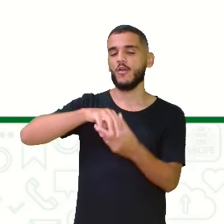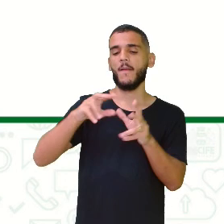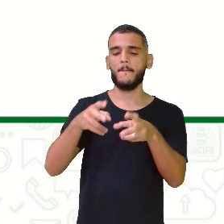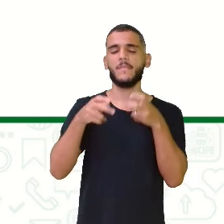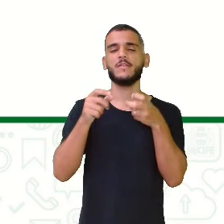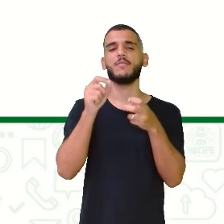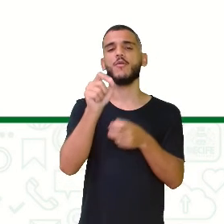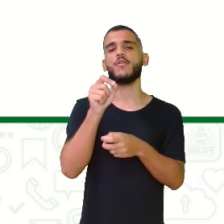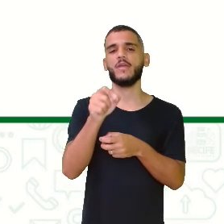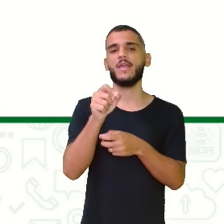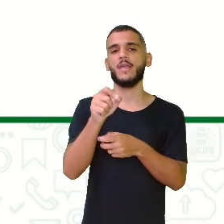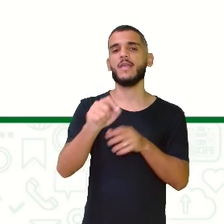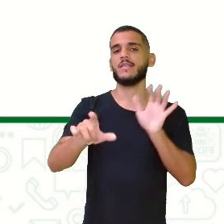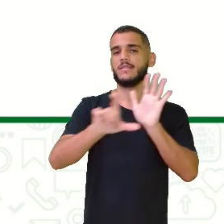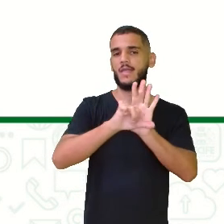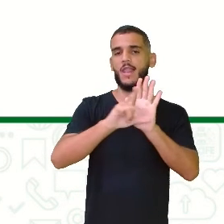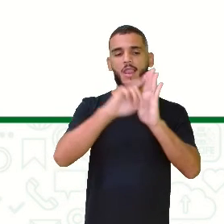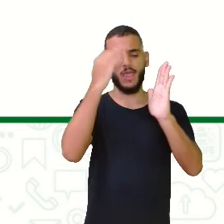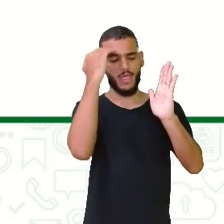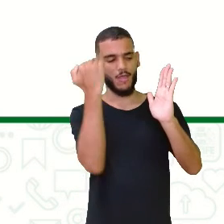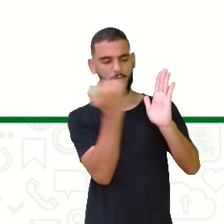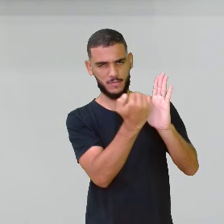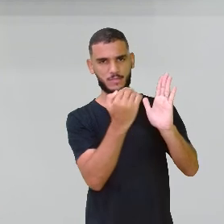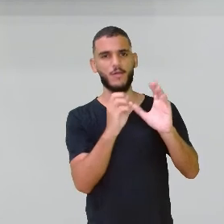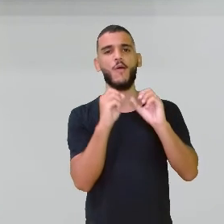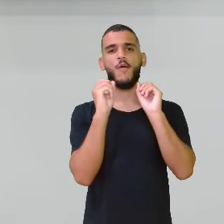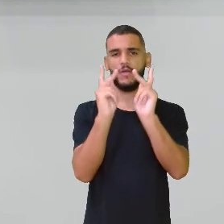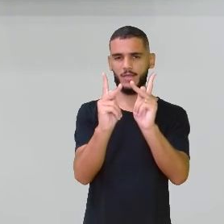Estatuto está sendo cumprido. É muito importante